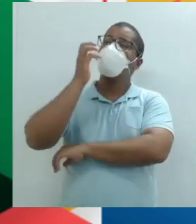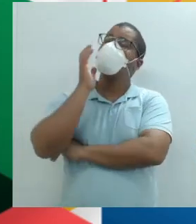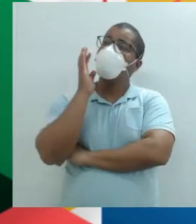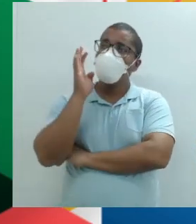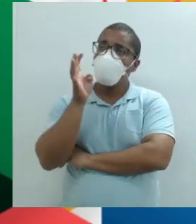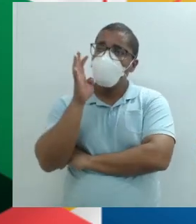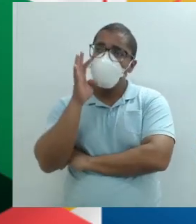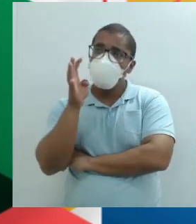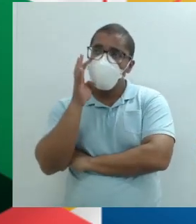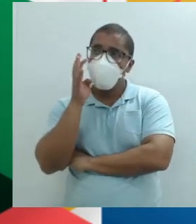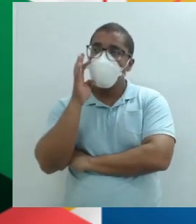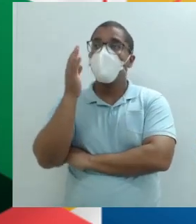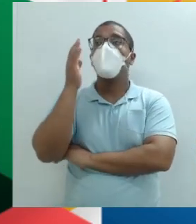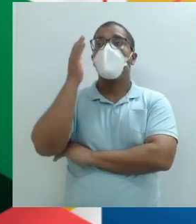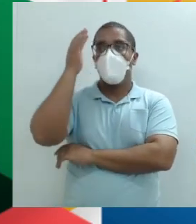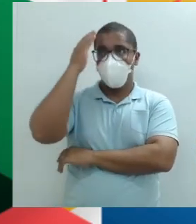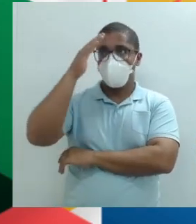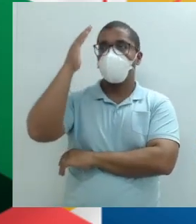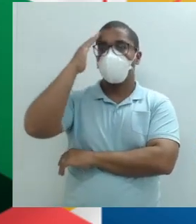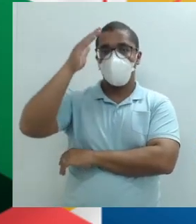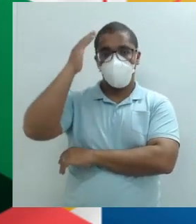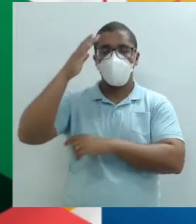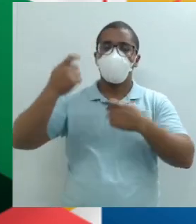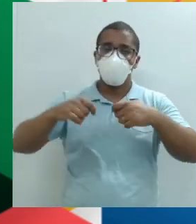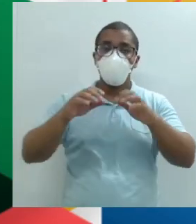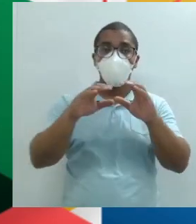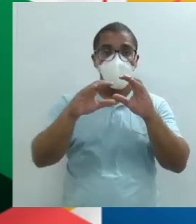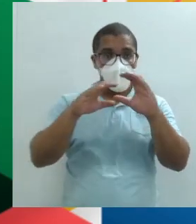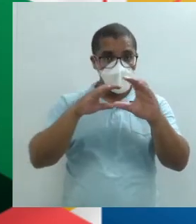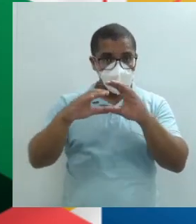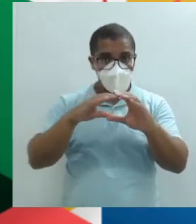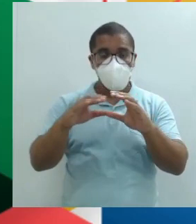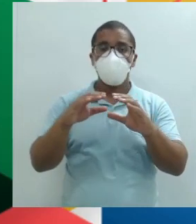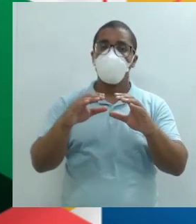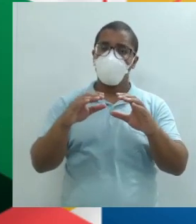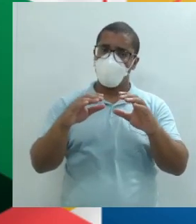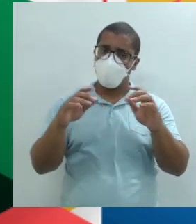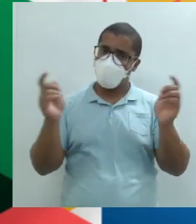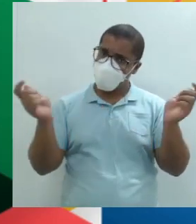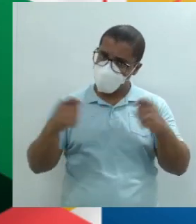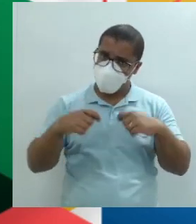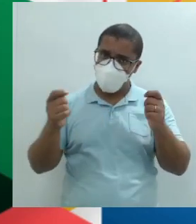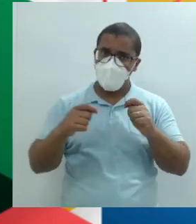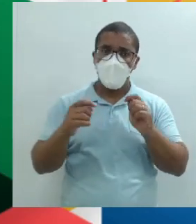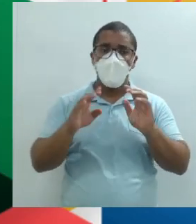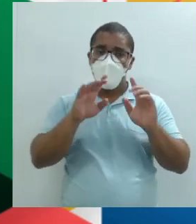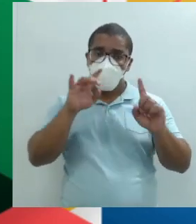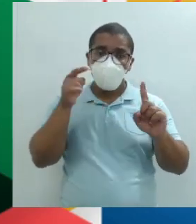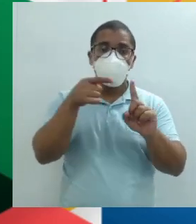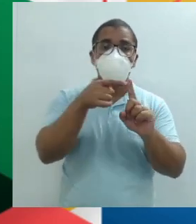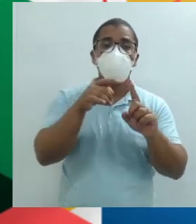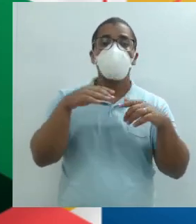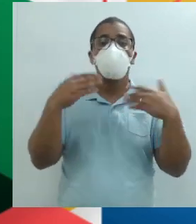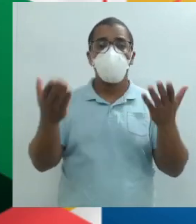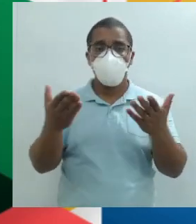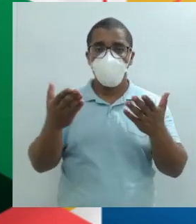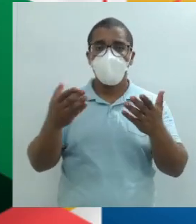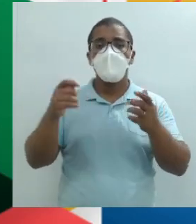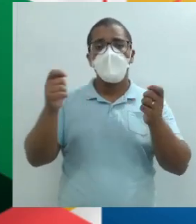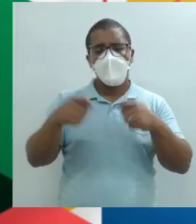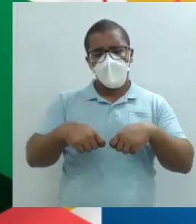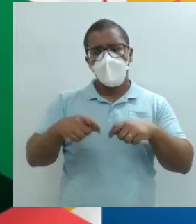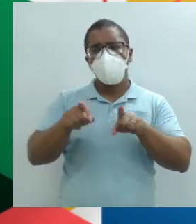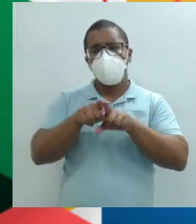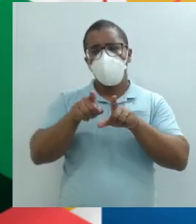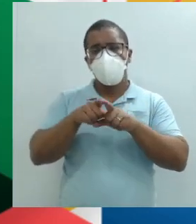compreender, utilizar a comunicação para uma grande variedade de propósitos, utilizar múltiplas